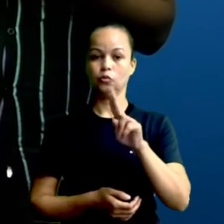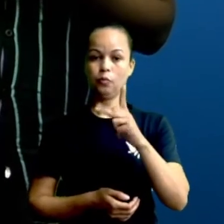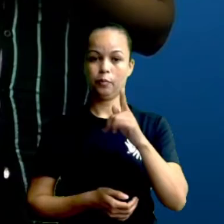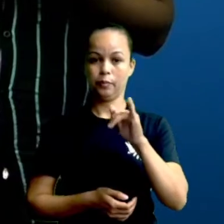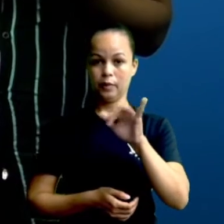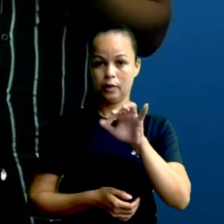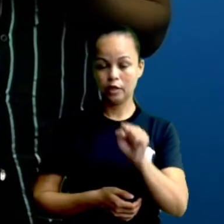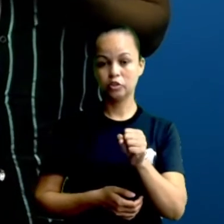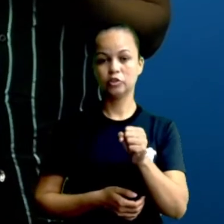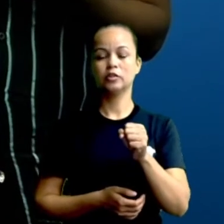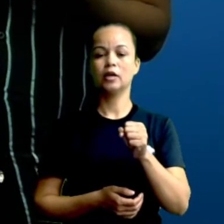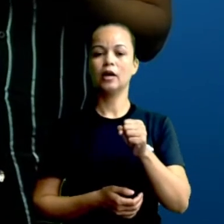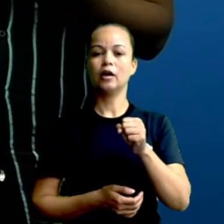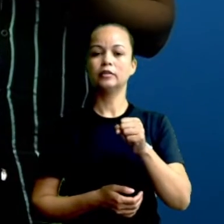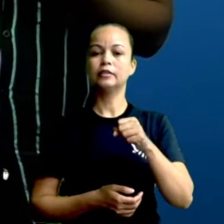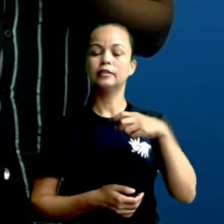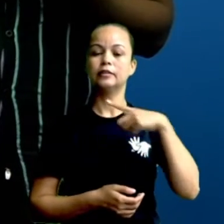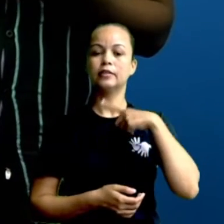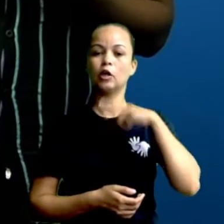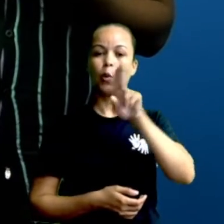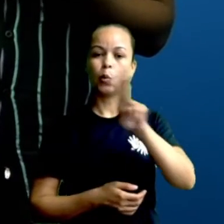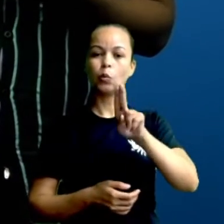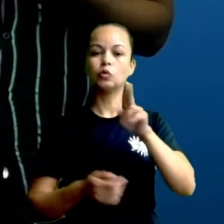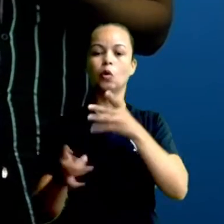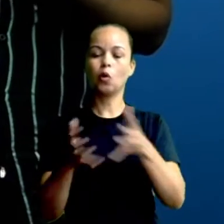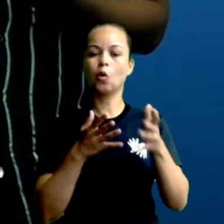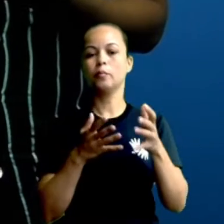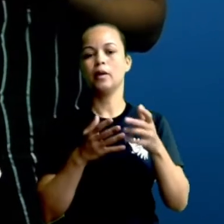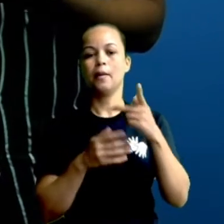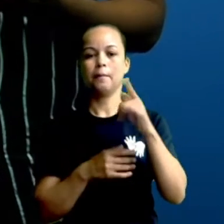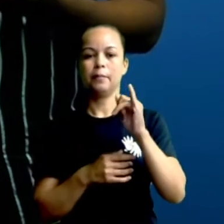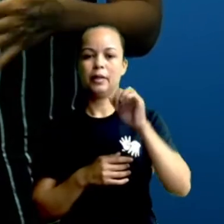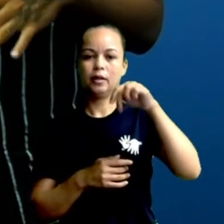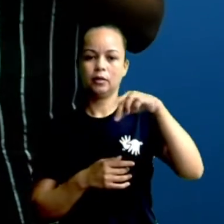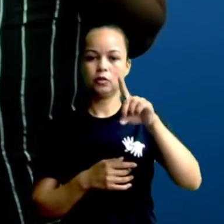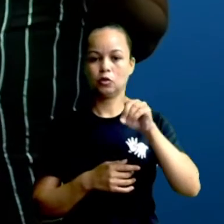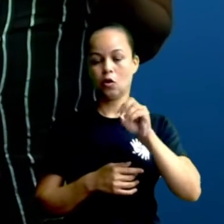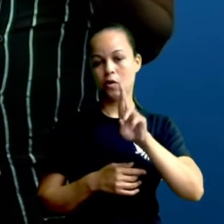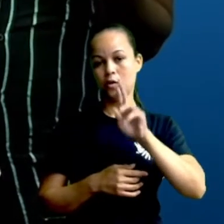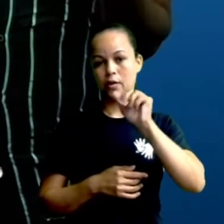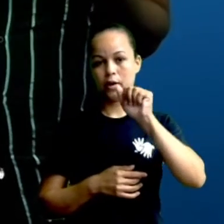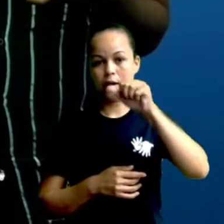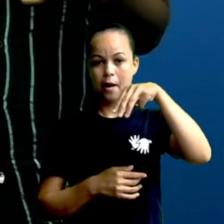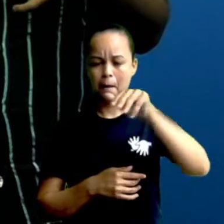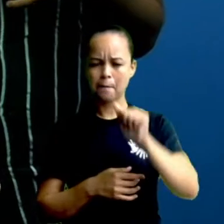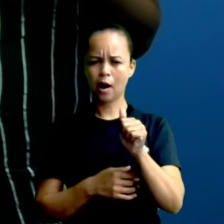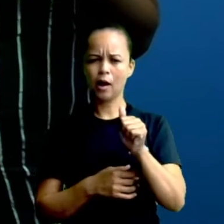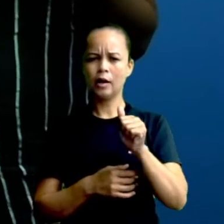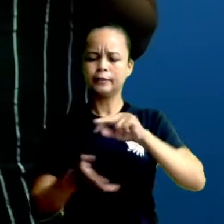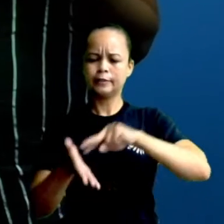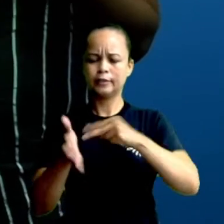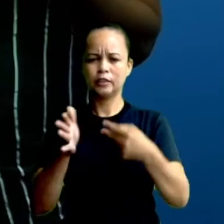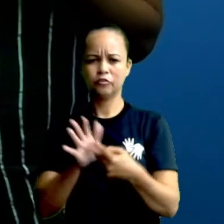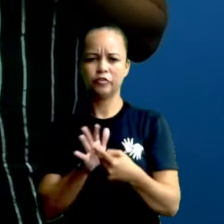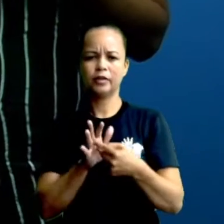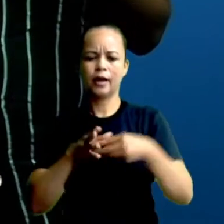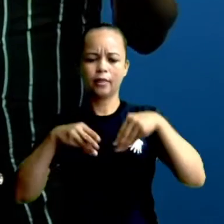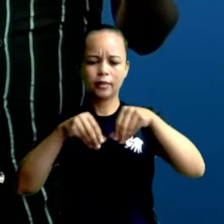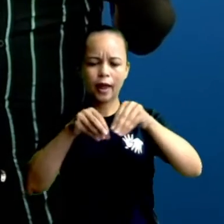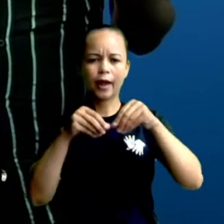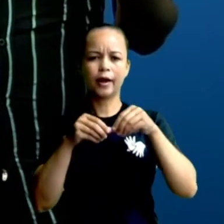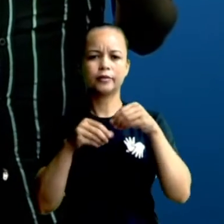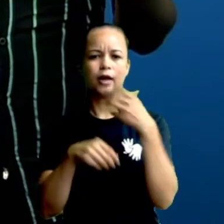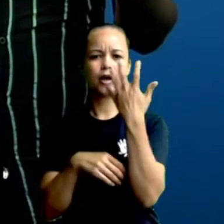eles chamavam o Brasil de Pindorama, que significa terra das palmeiras. Professor, por que eles chamavam o Brasil